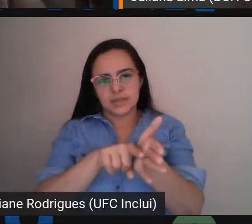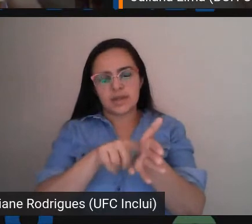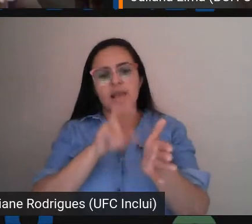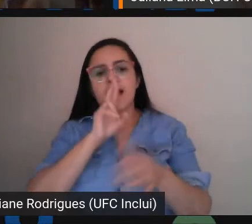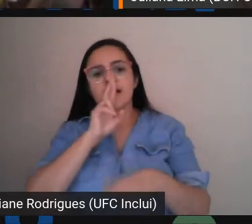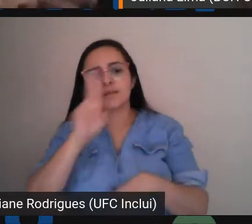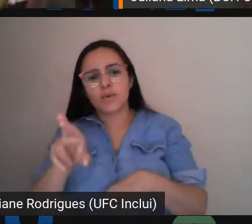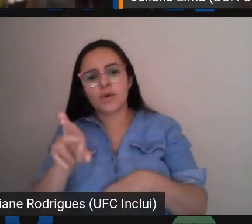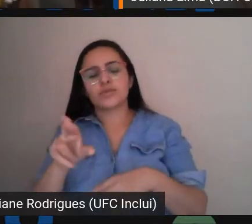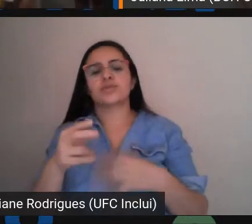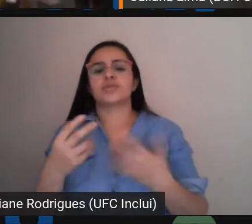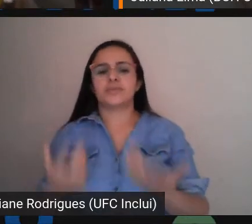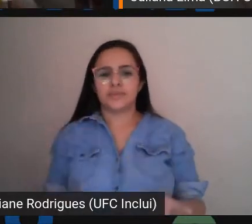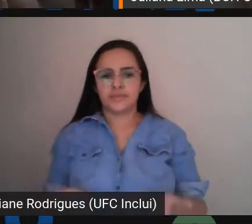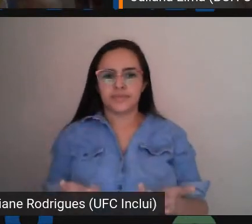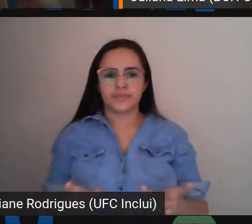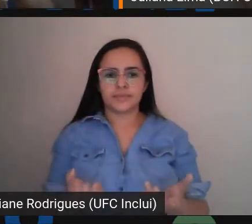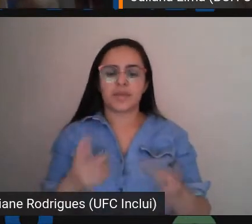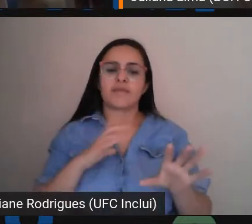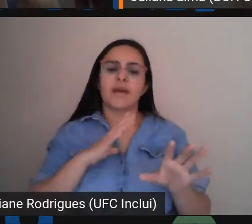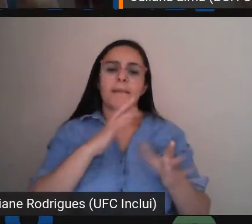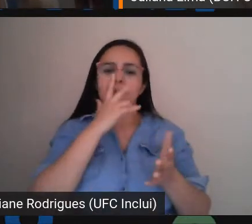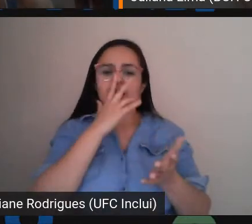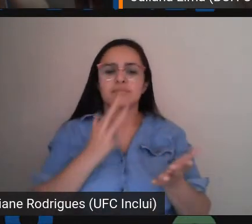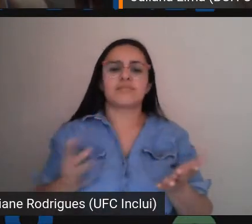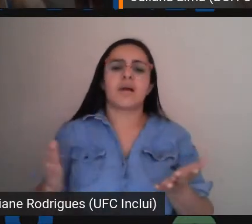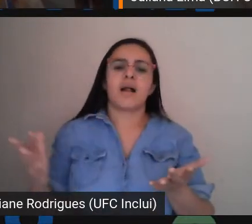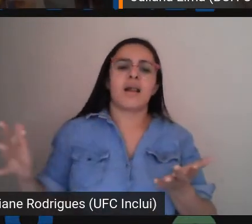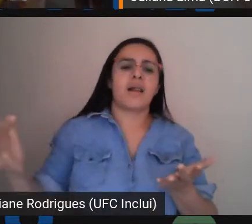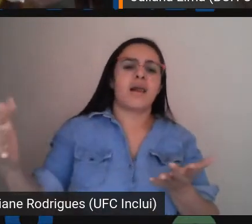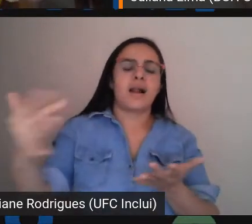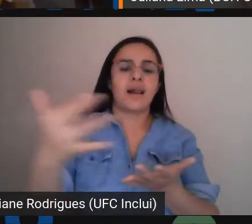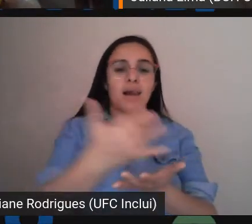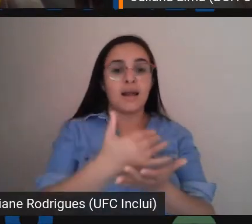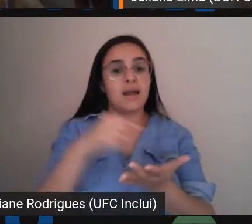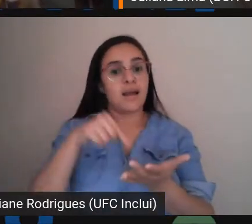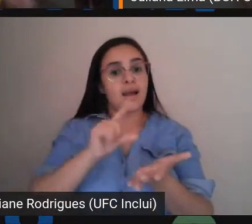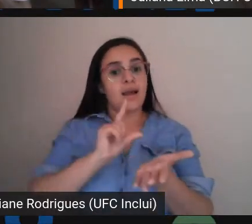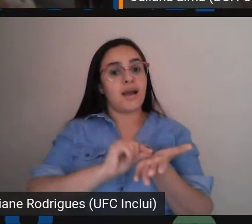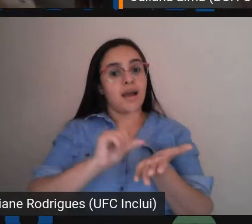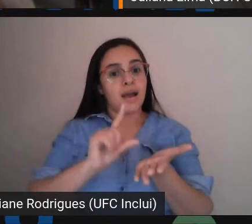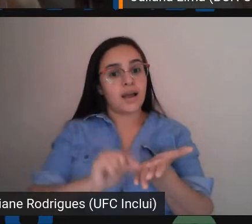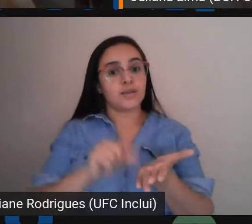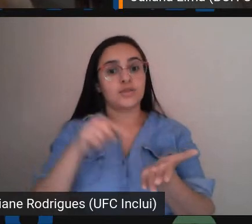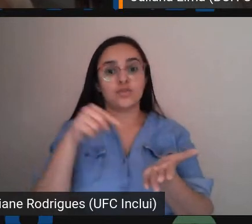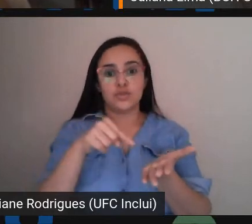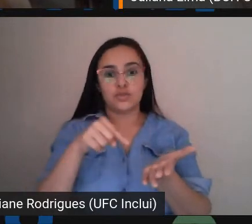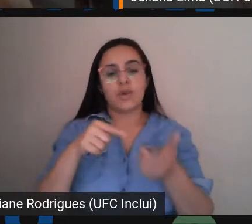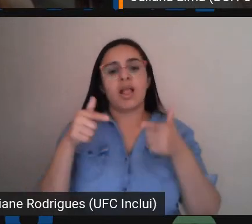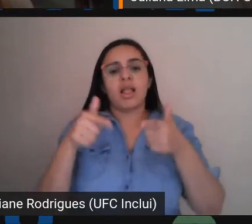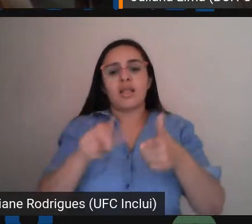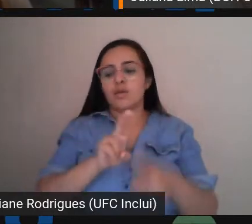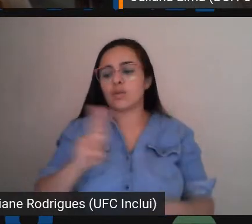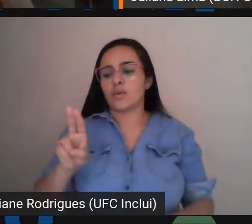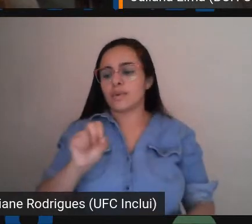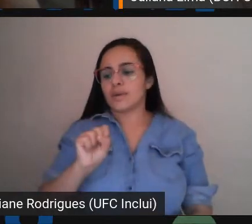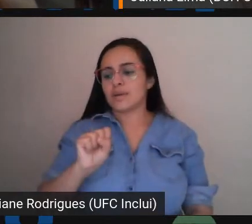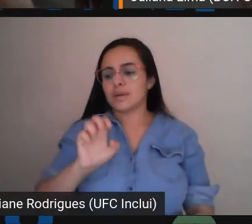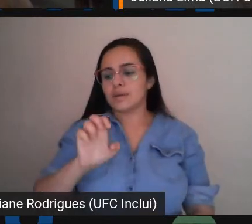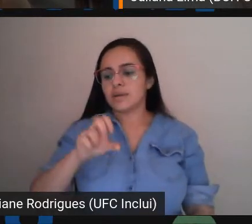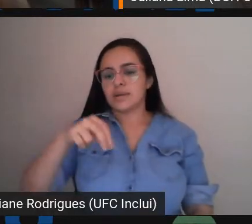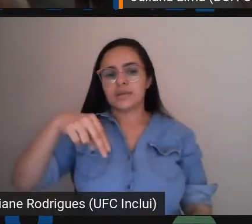aqui seria elegível, e vai juntando só para você ter esses artigos que a gente chama de sentinela, né, que são os que vão